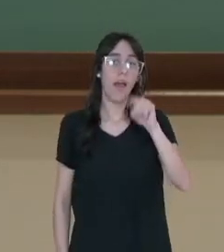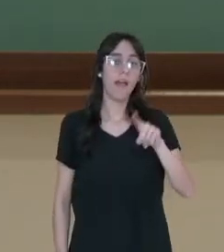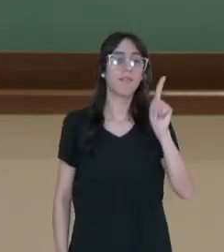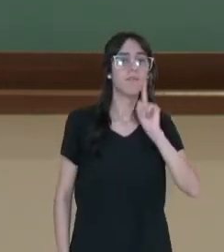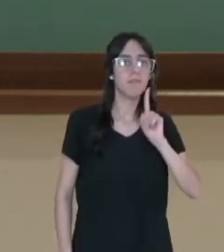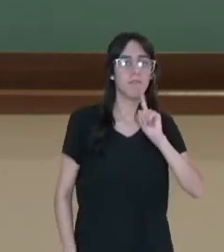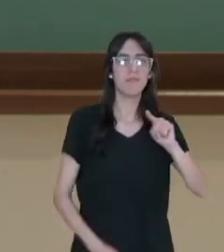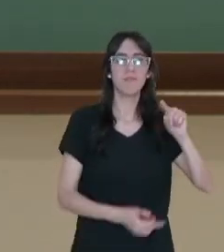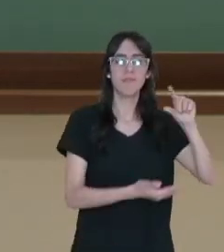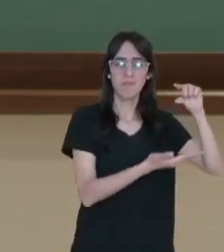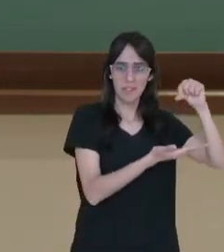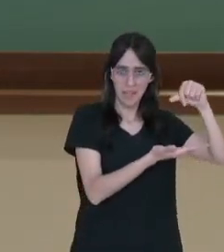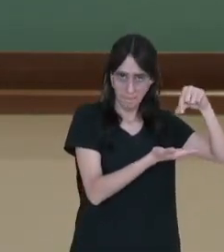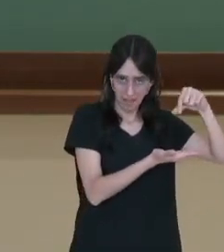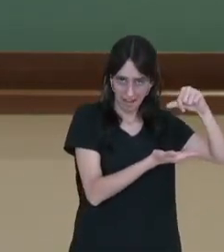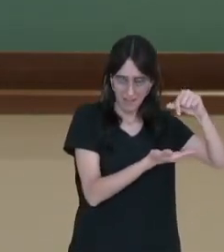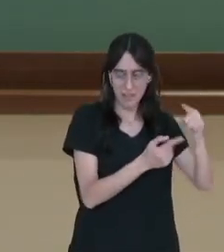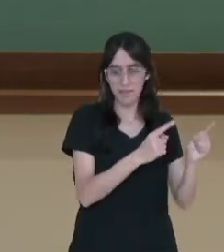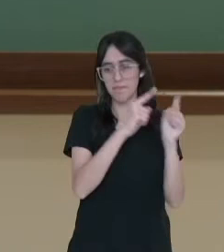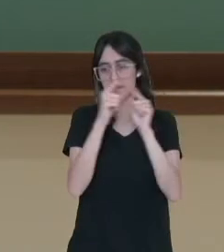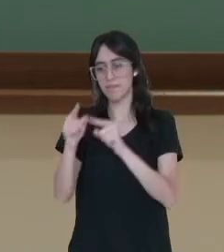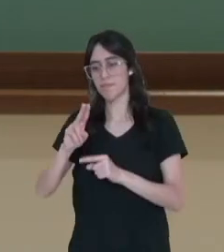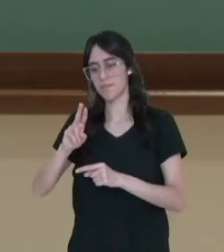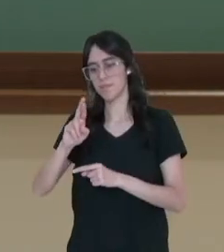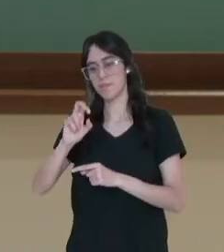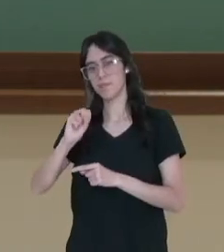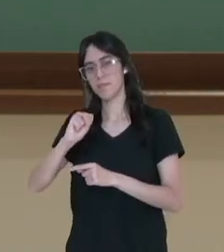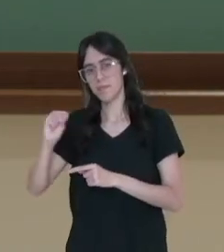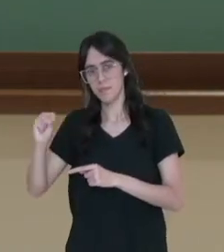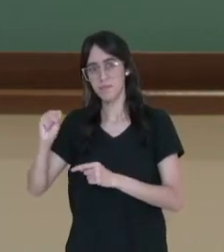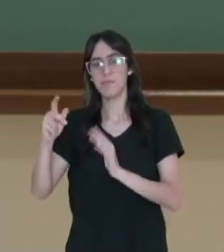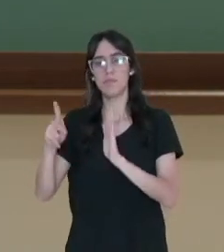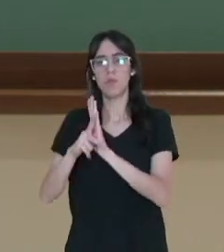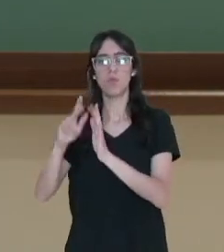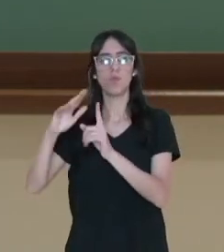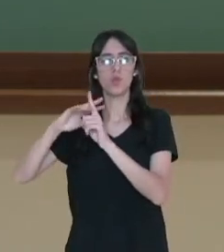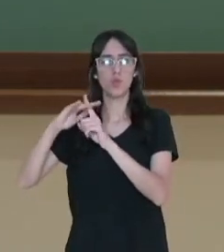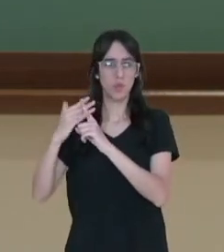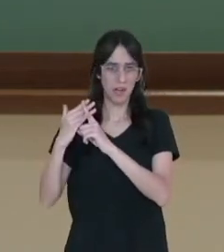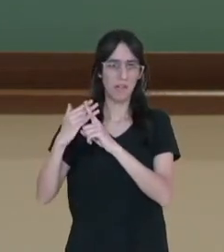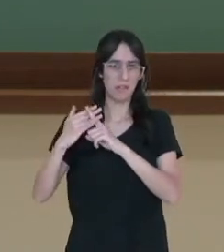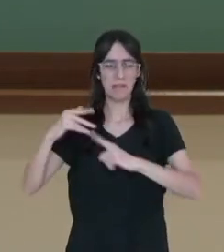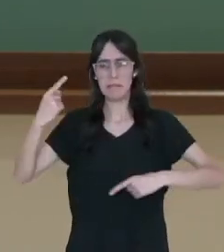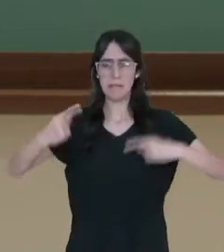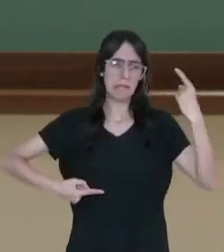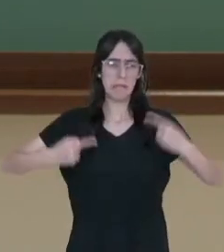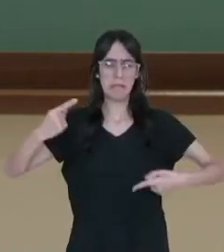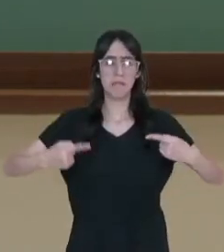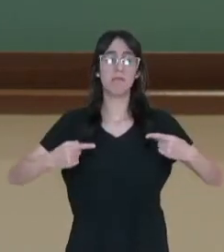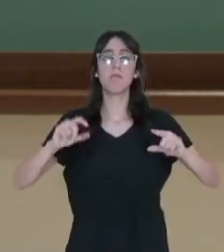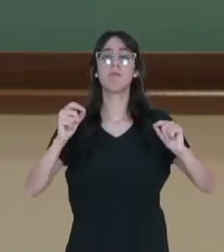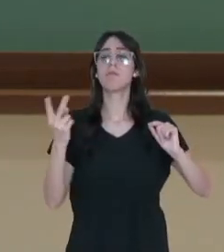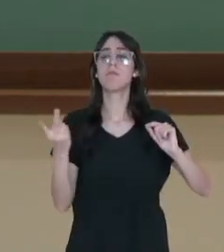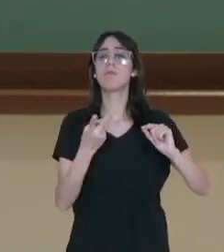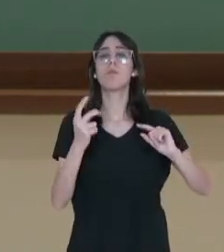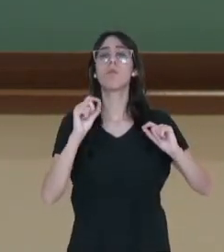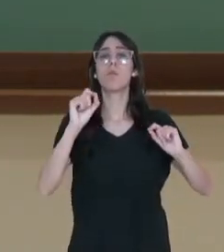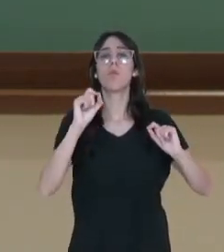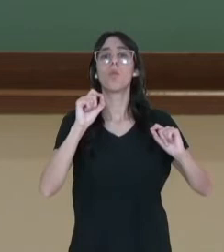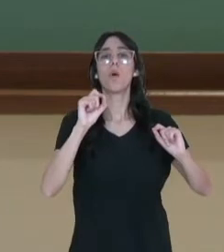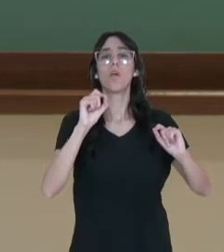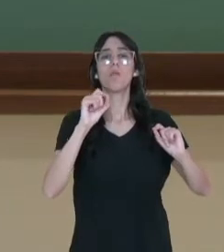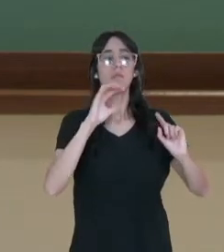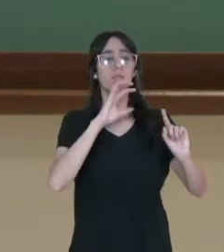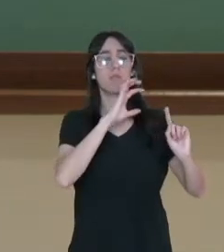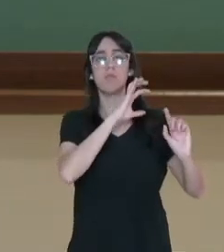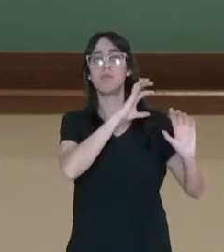liderando o lado capitalista, União Soviética liderando o lado socialista. Qual das superpotências influenciava os países